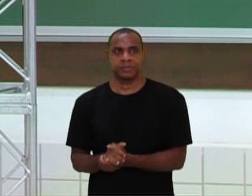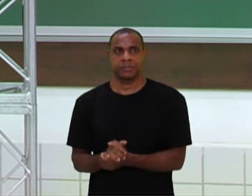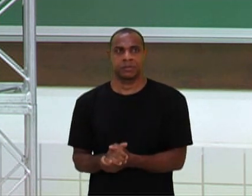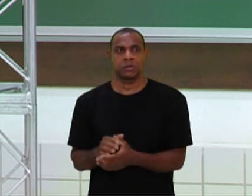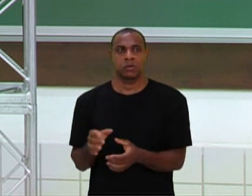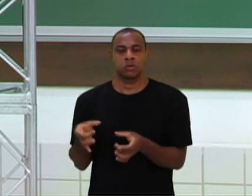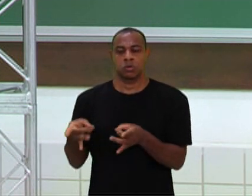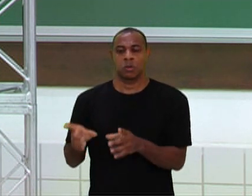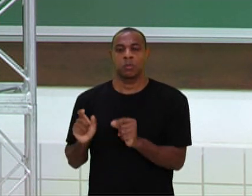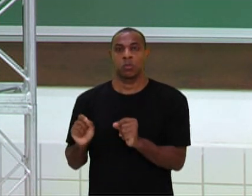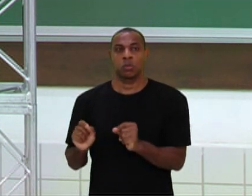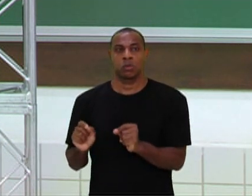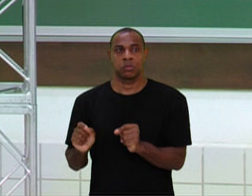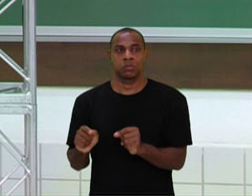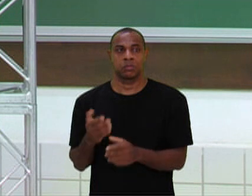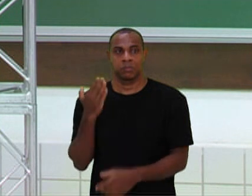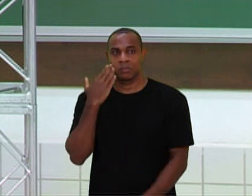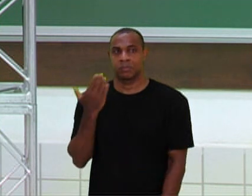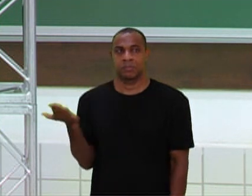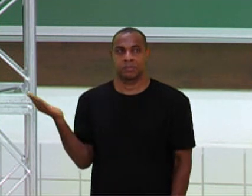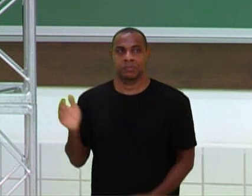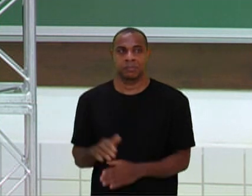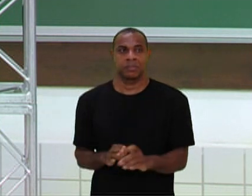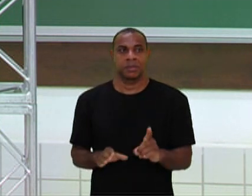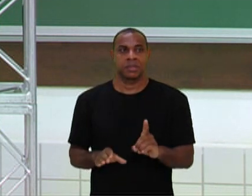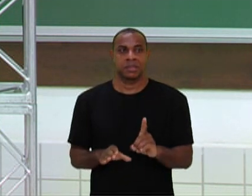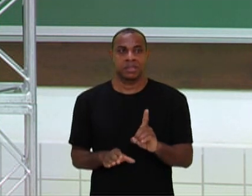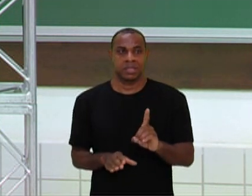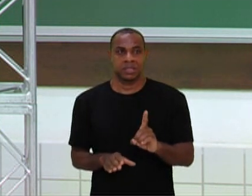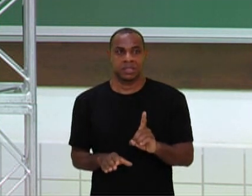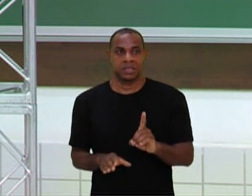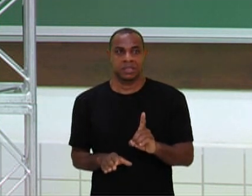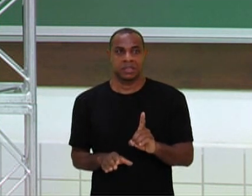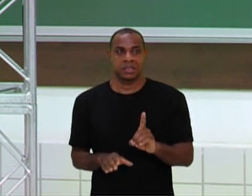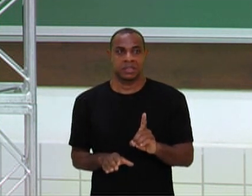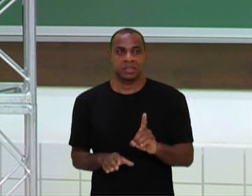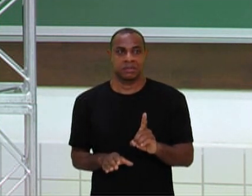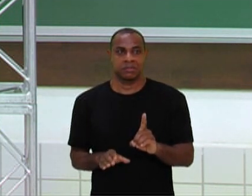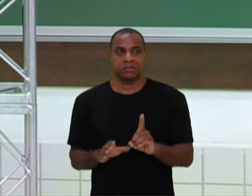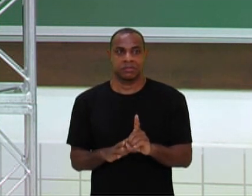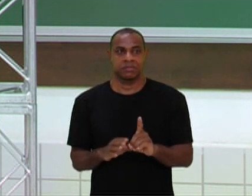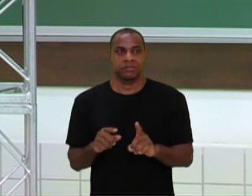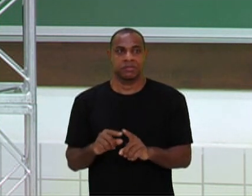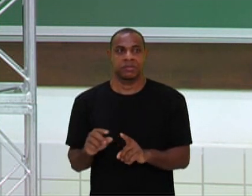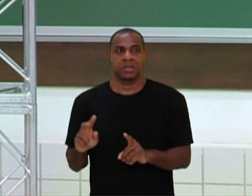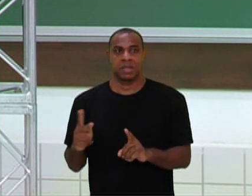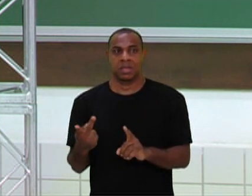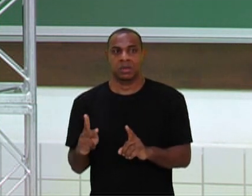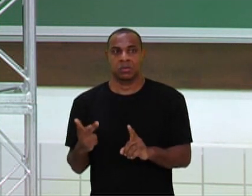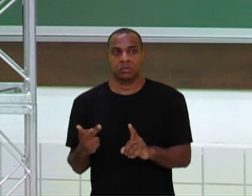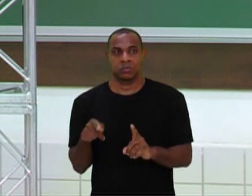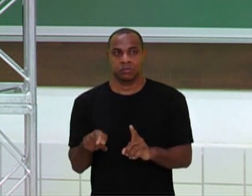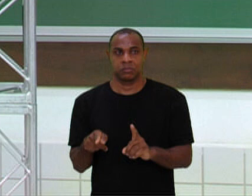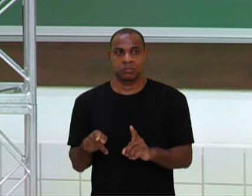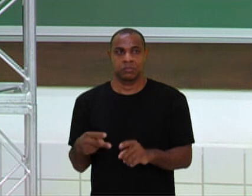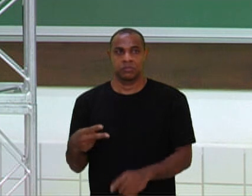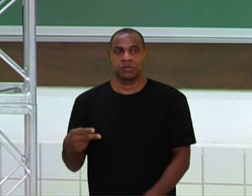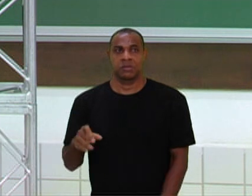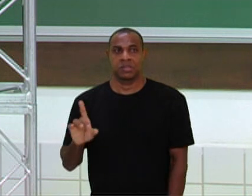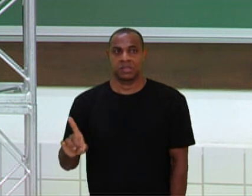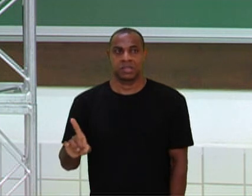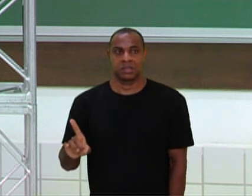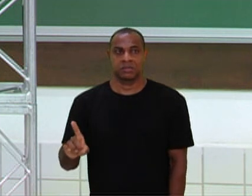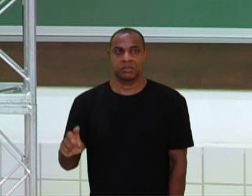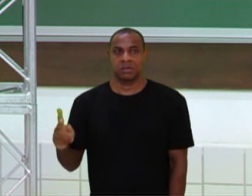ó, certo? Que a densidade do lado 1 vezes a altura 1 é igual a densidade do lado 2 vezes a altura 2. Com isso aqui,